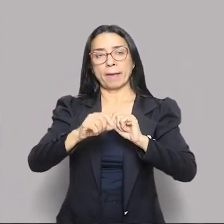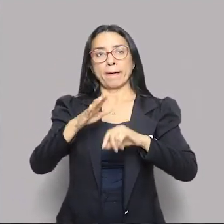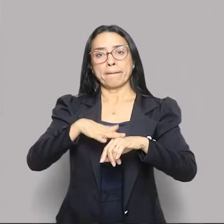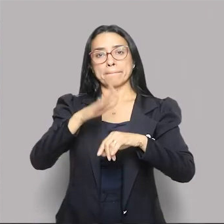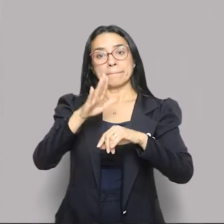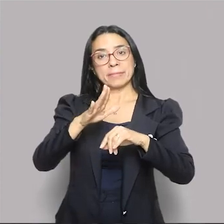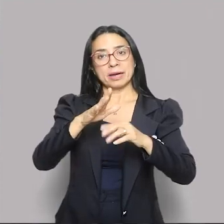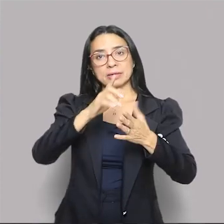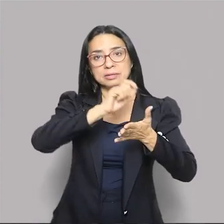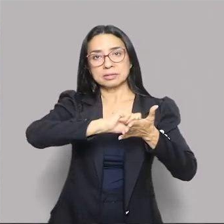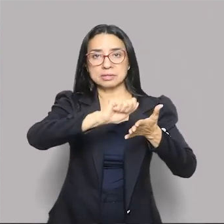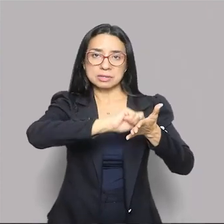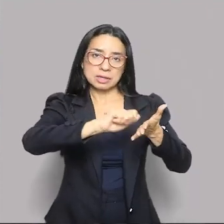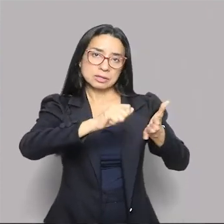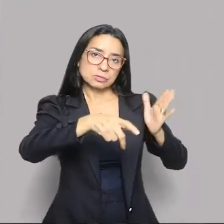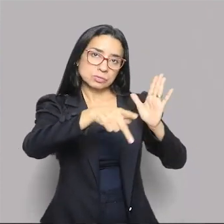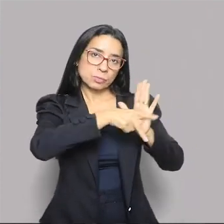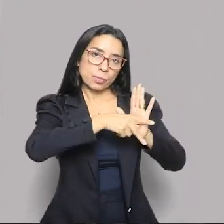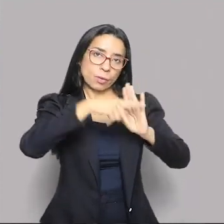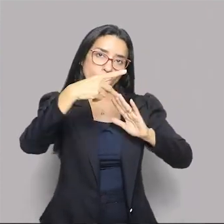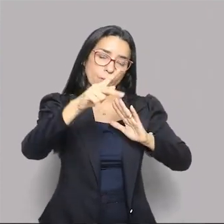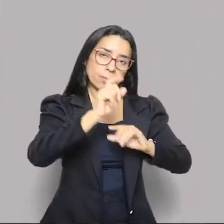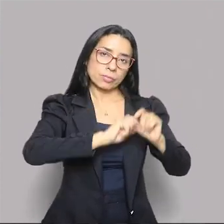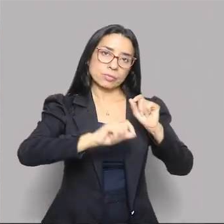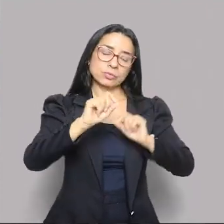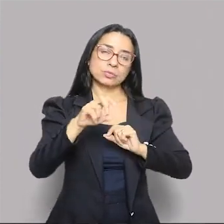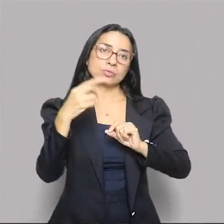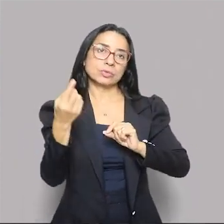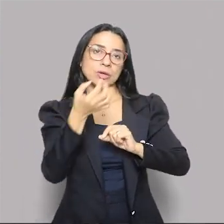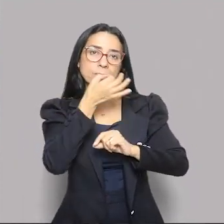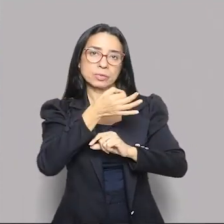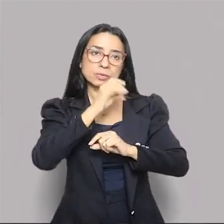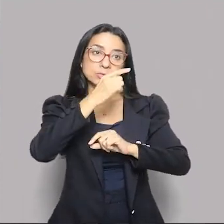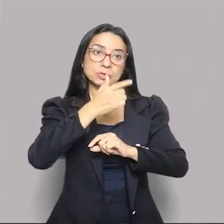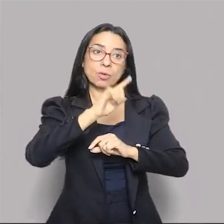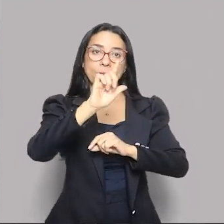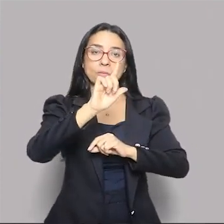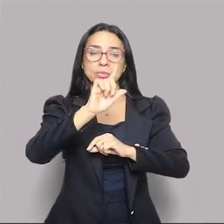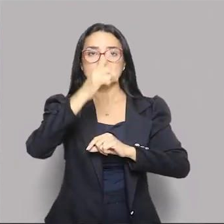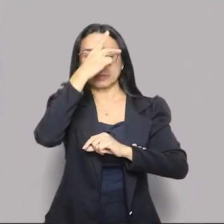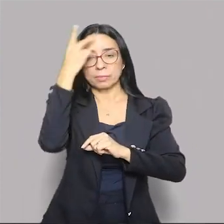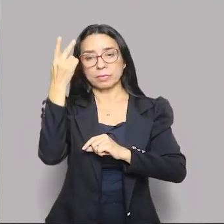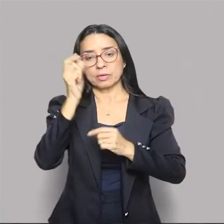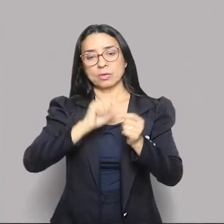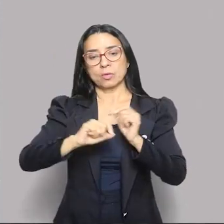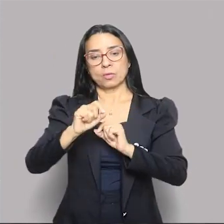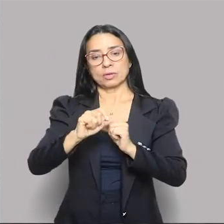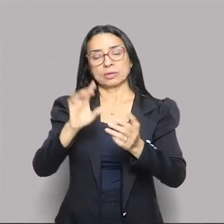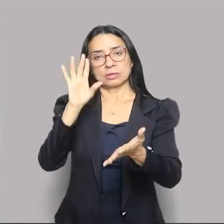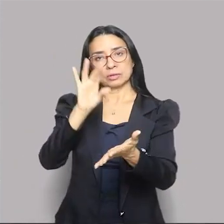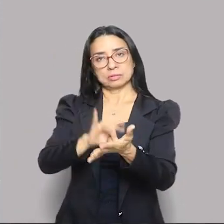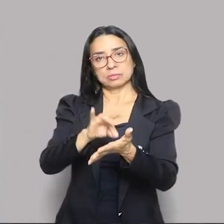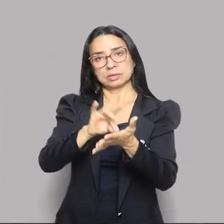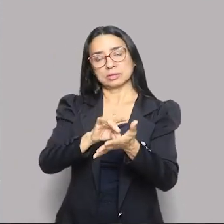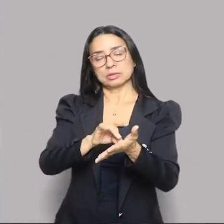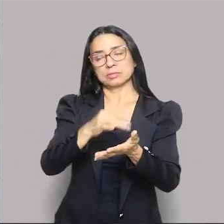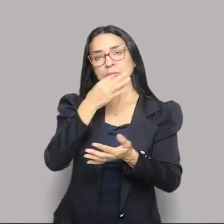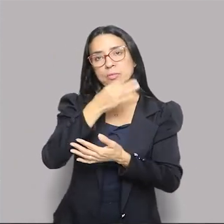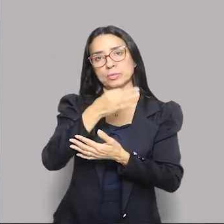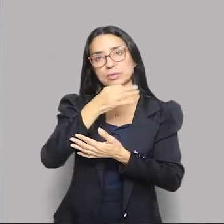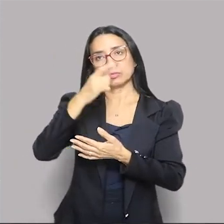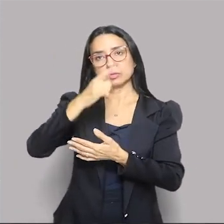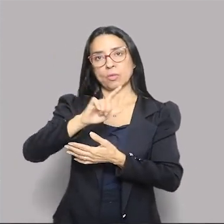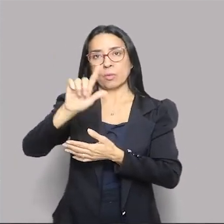que opinião de outras pessoas. Entenda, pela legitimação ser uma opinião de uma outra